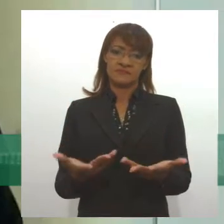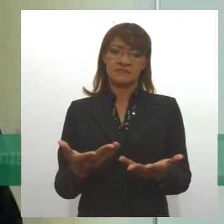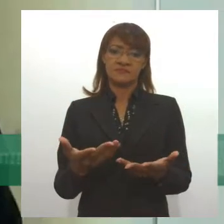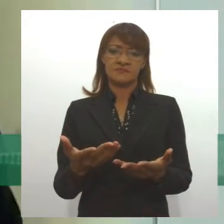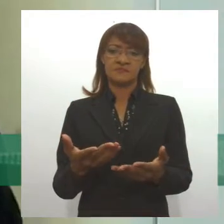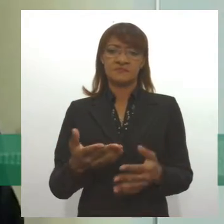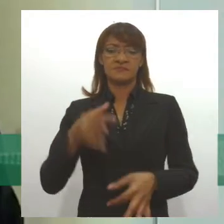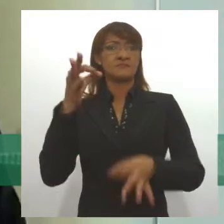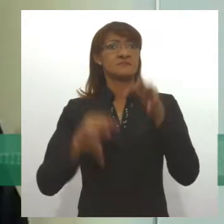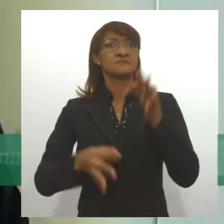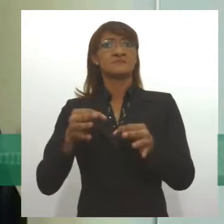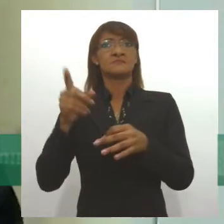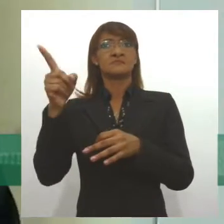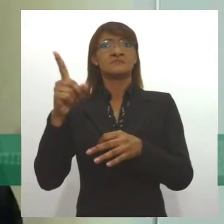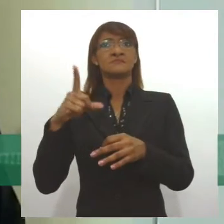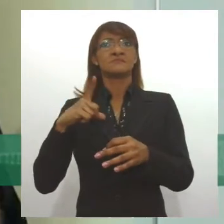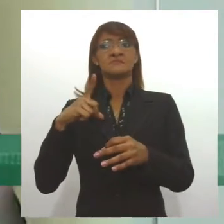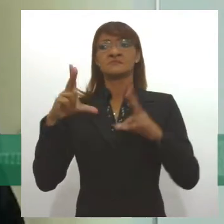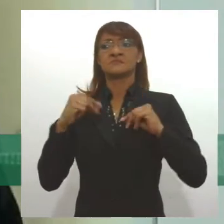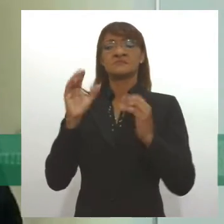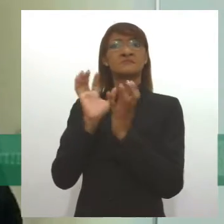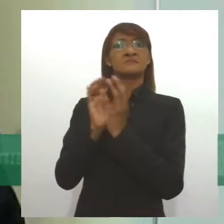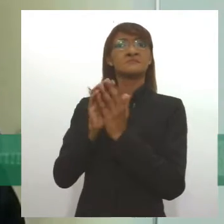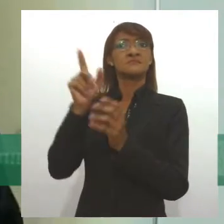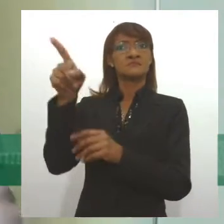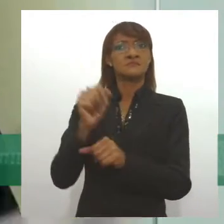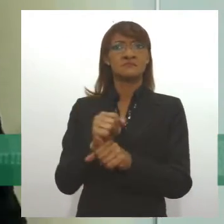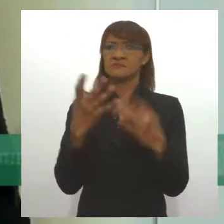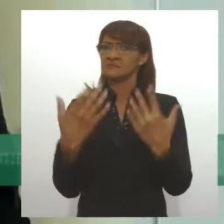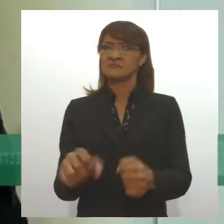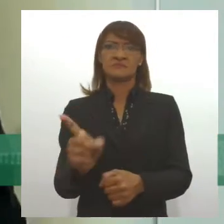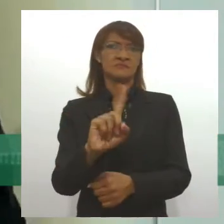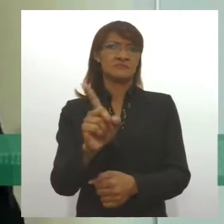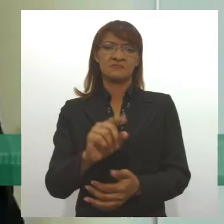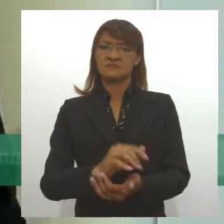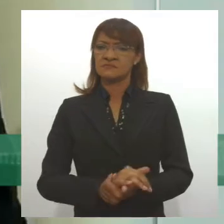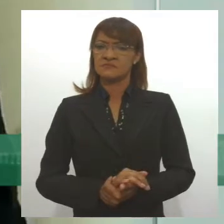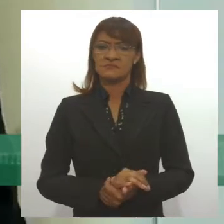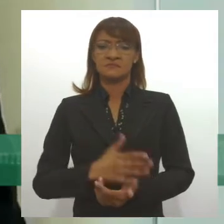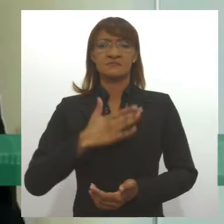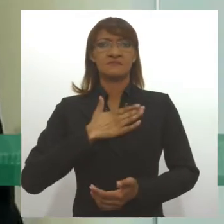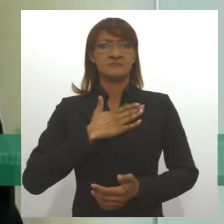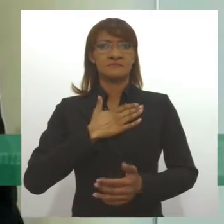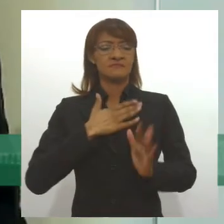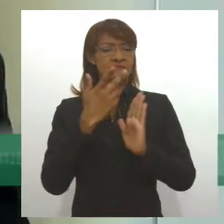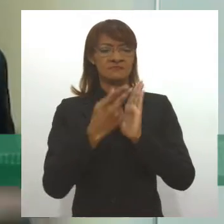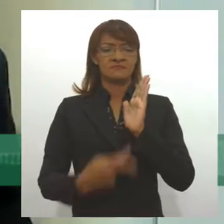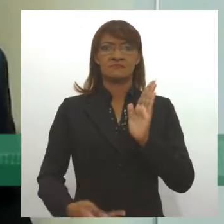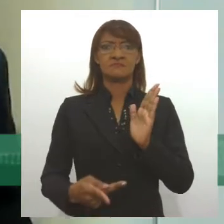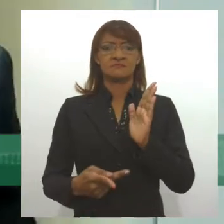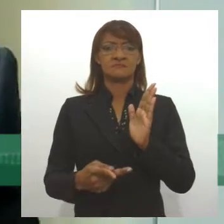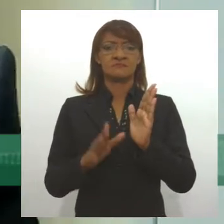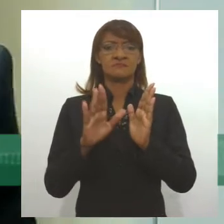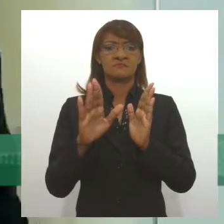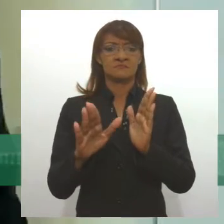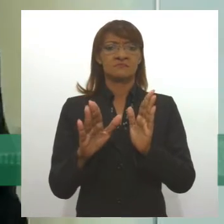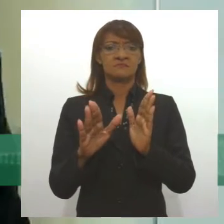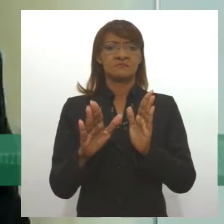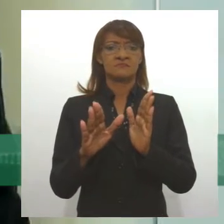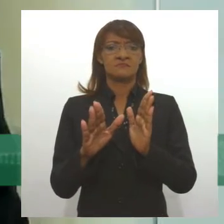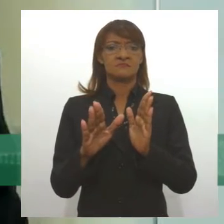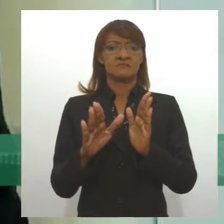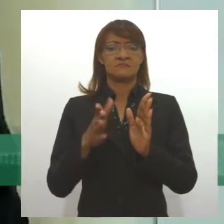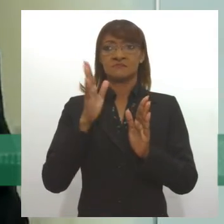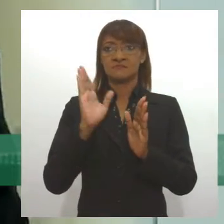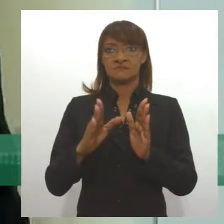de Pernambuco recentemente. Então, nós não podemos aceitar isso. No meu projeto, eu não posso acabar com o que está na LOMAN, que é